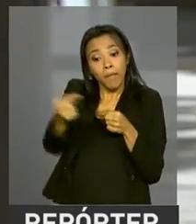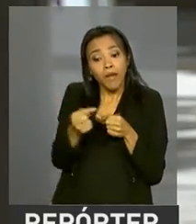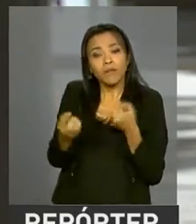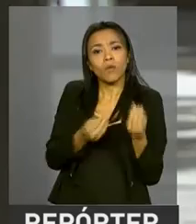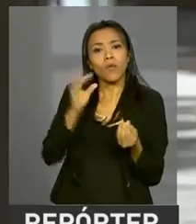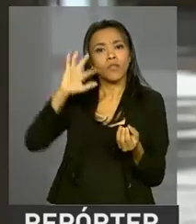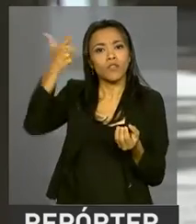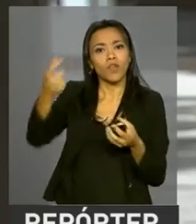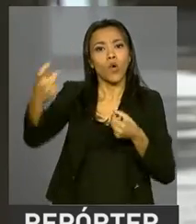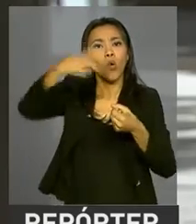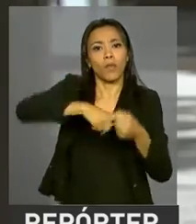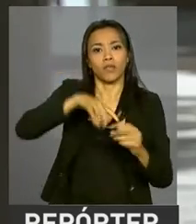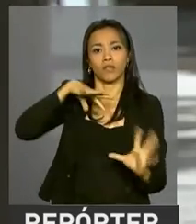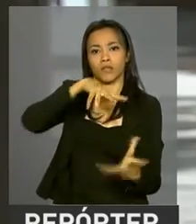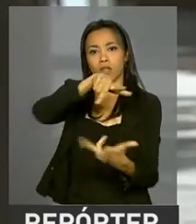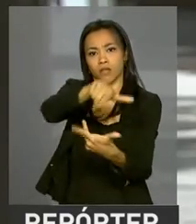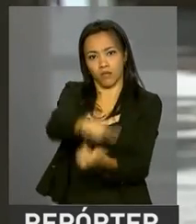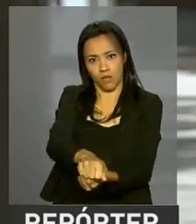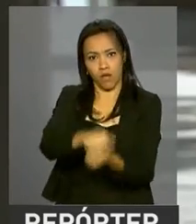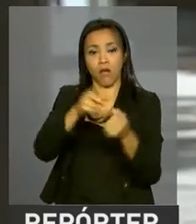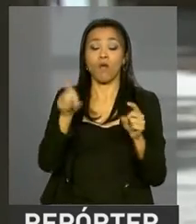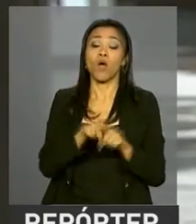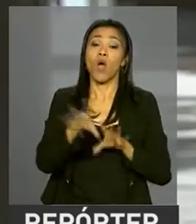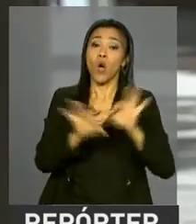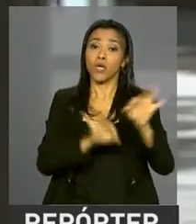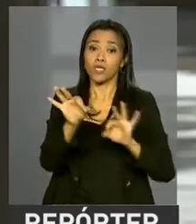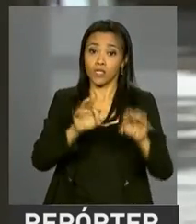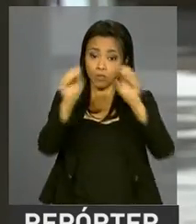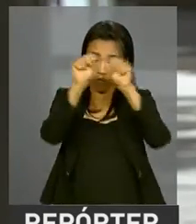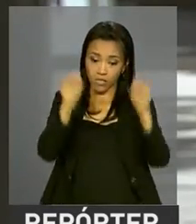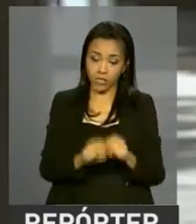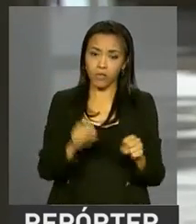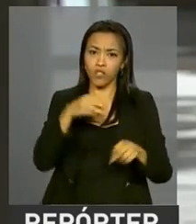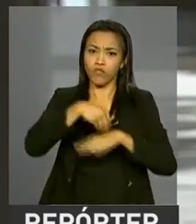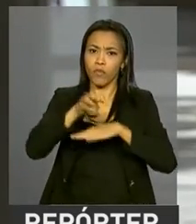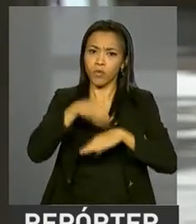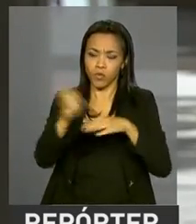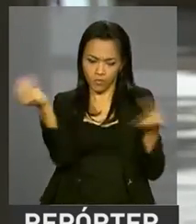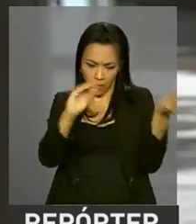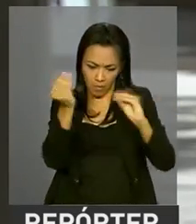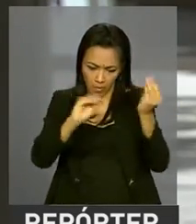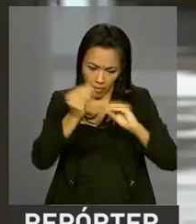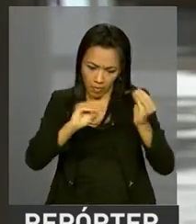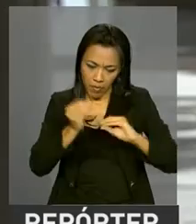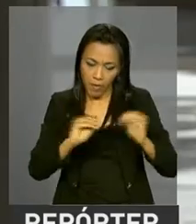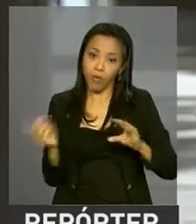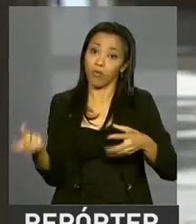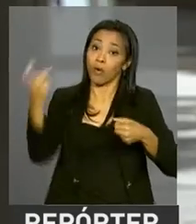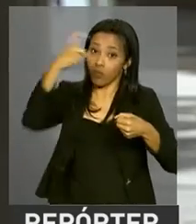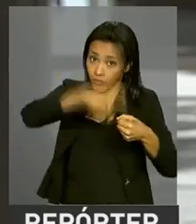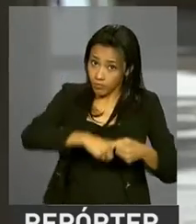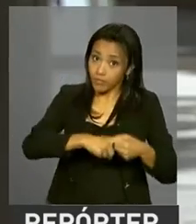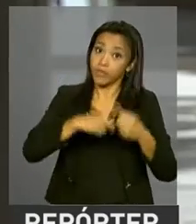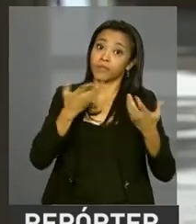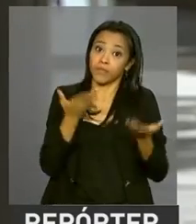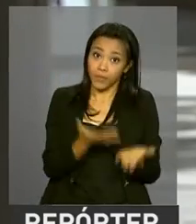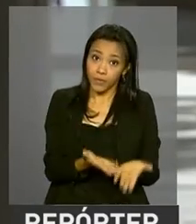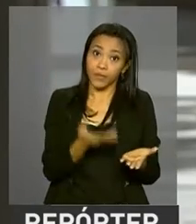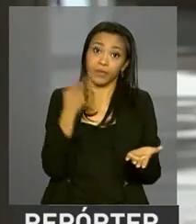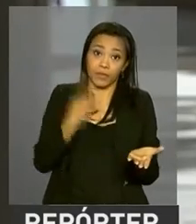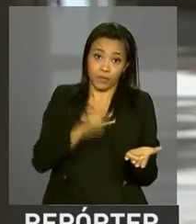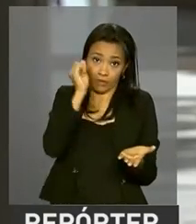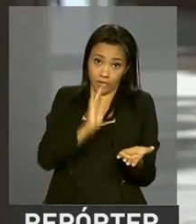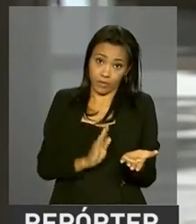da cooperação internacional a estruturação de bancos de dados nacionais com o aumento da cooperação e integração da inteligência brasileira